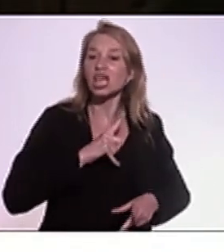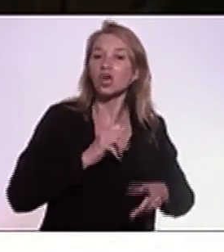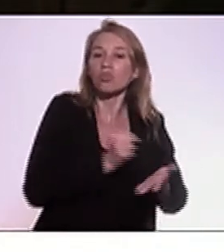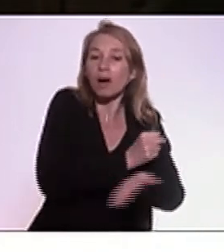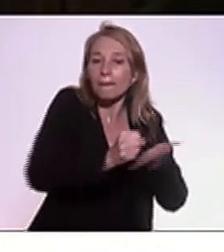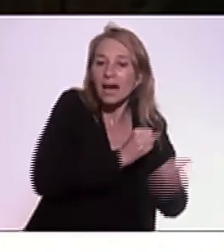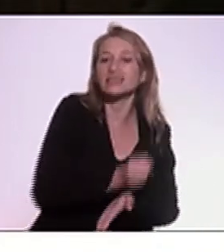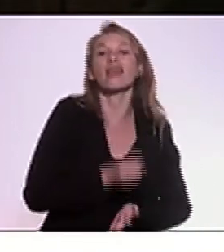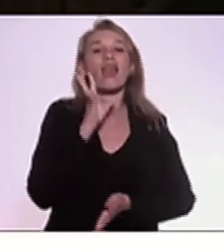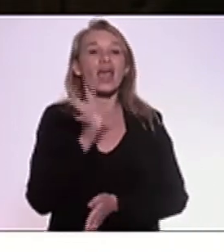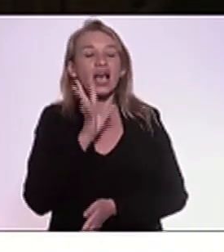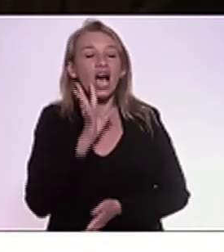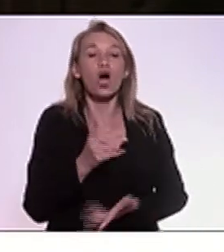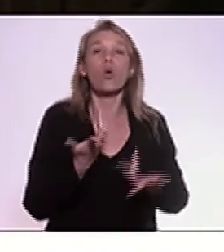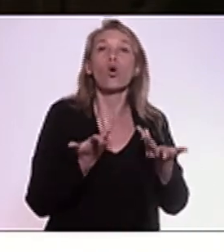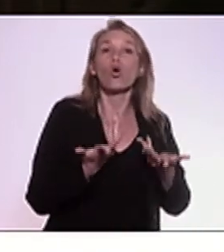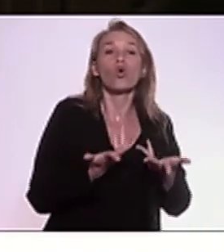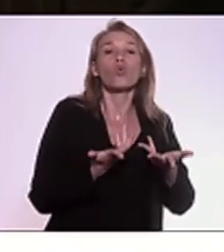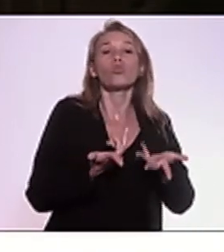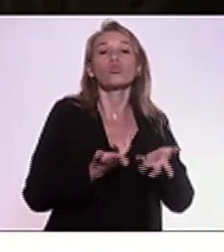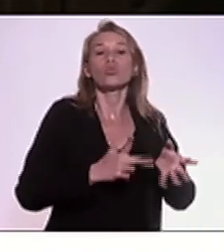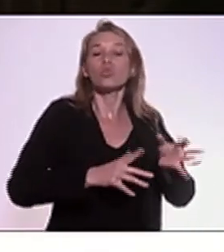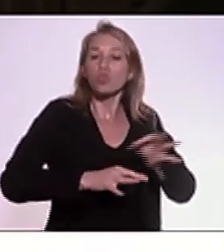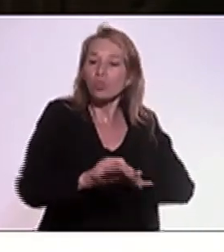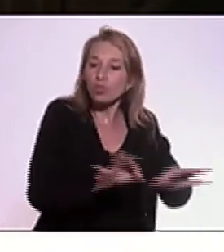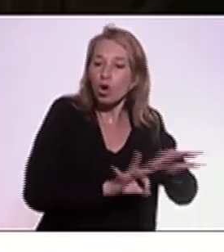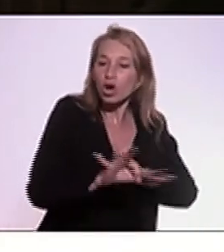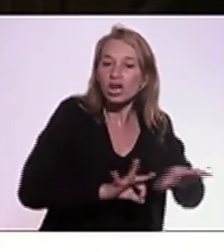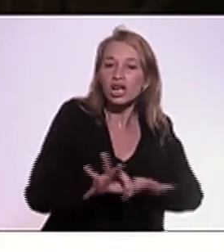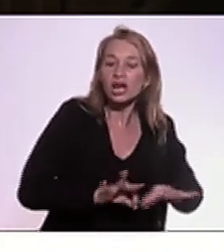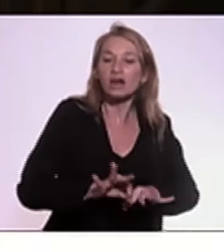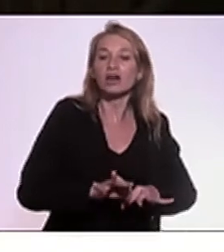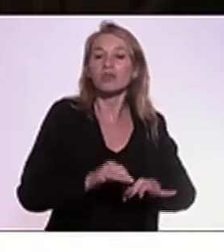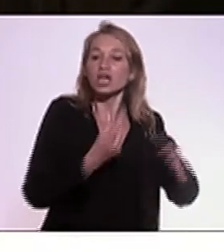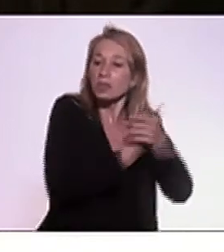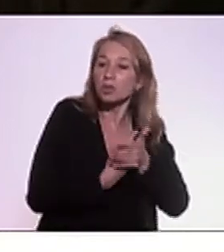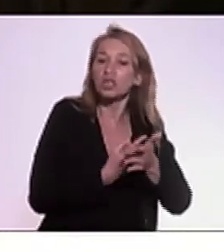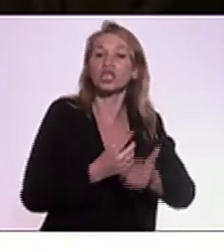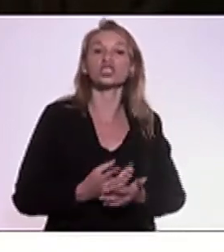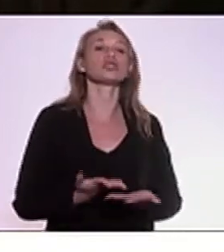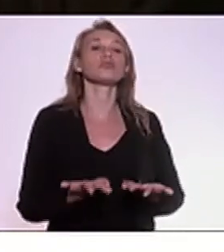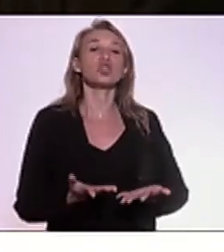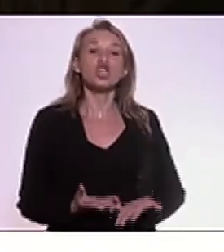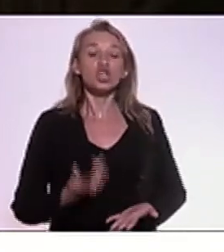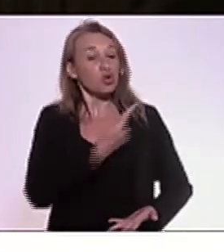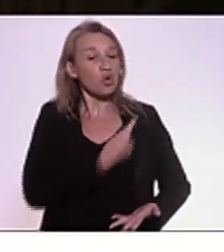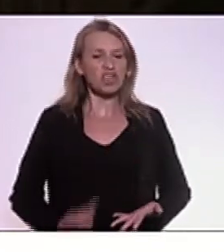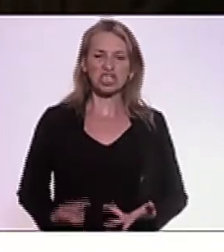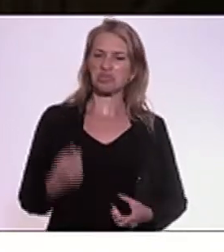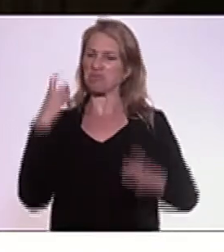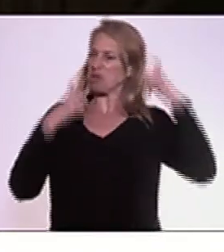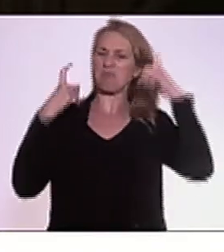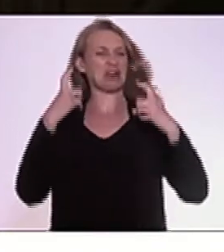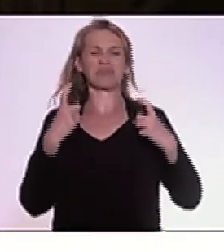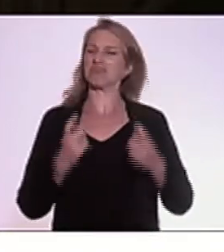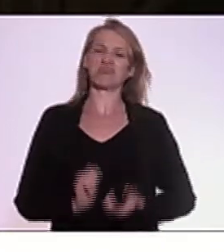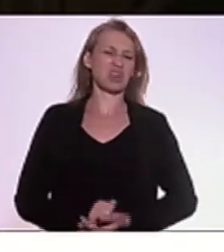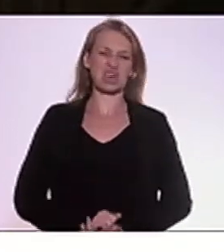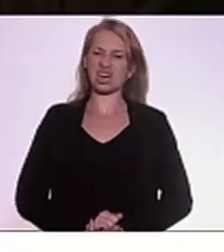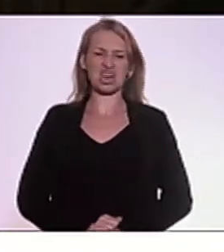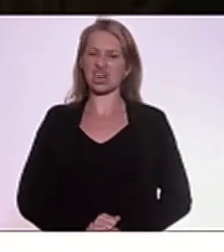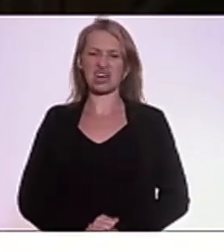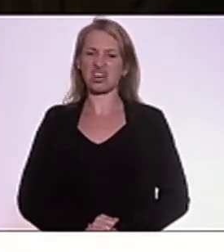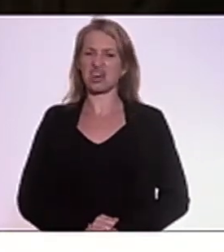estrutura legal, uma estrutura de um programa executivo que o proteja. E o governador não está preocupado com isso, não está